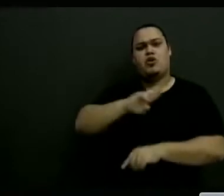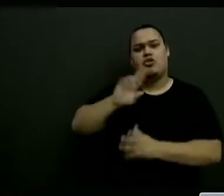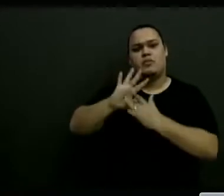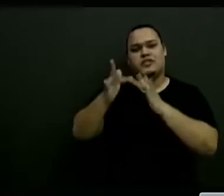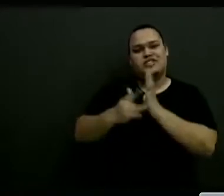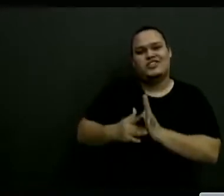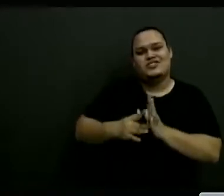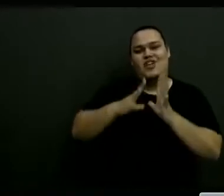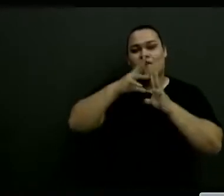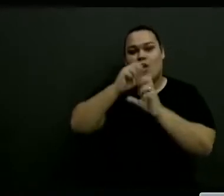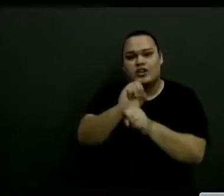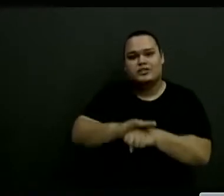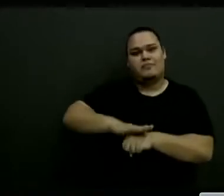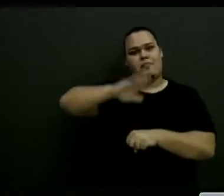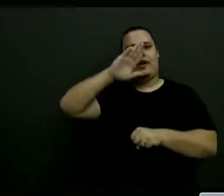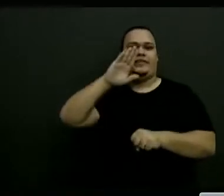no vindouro.